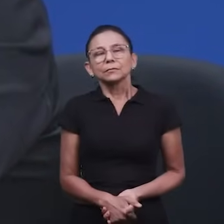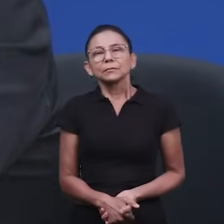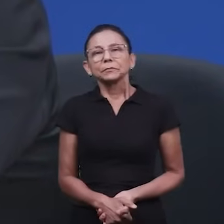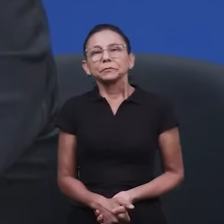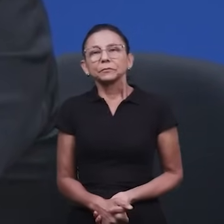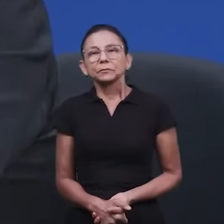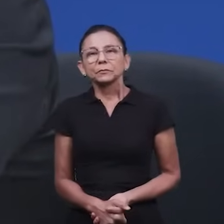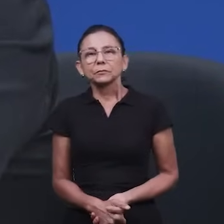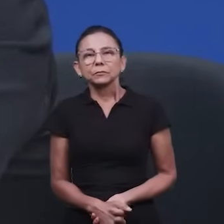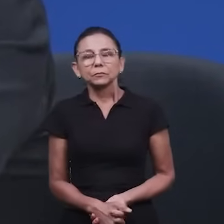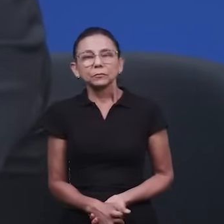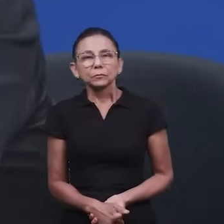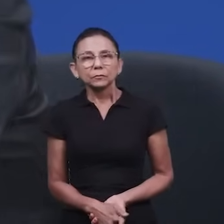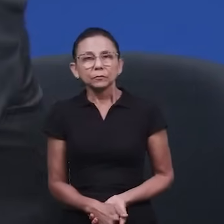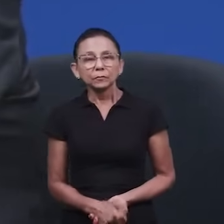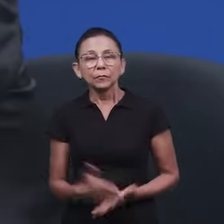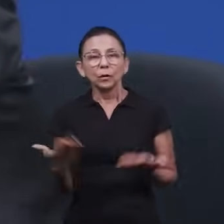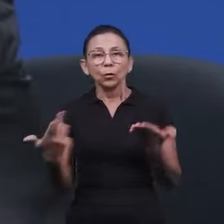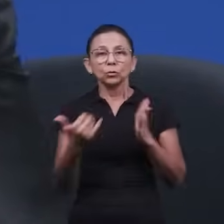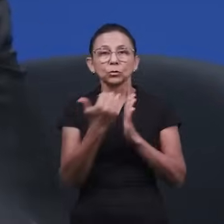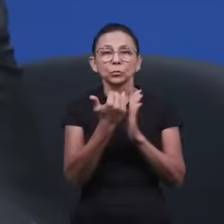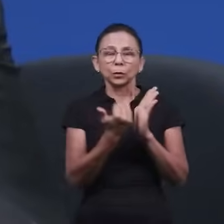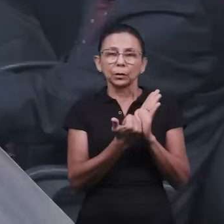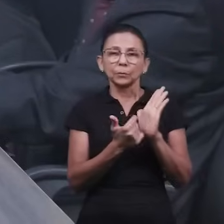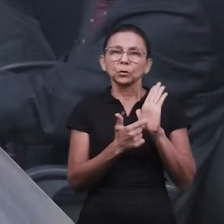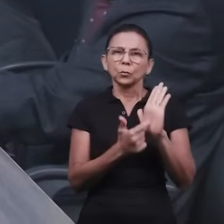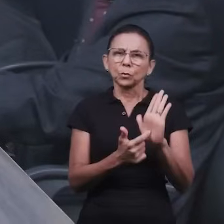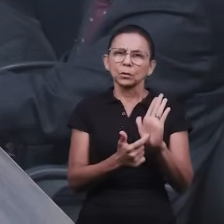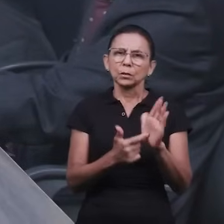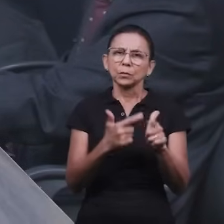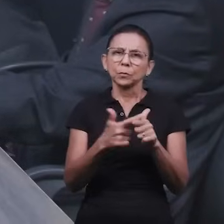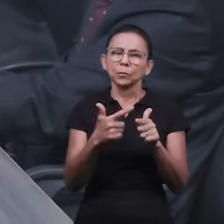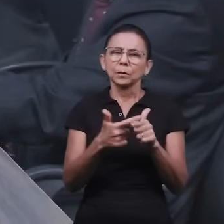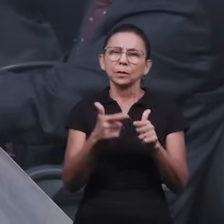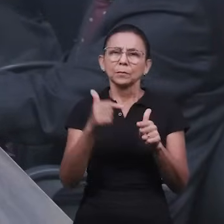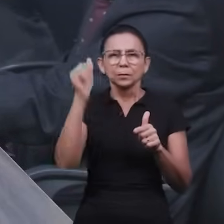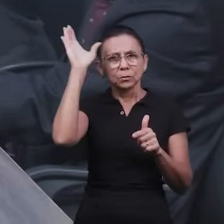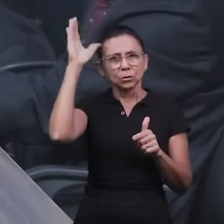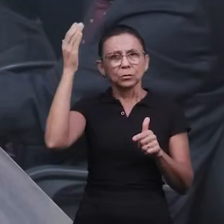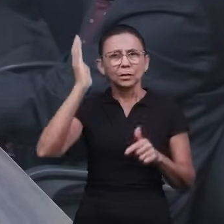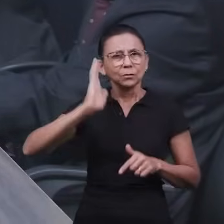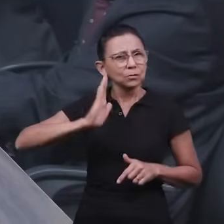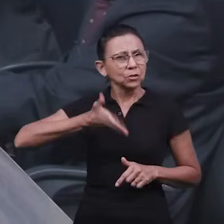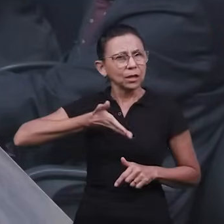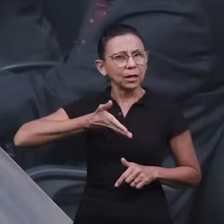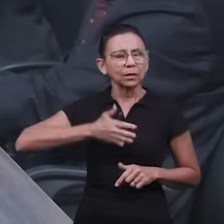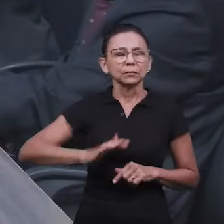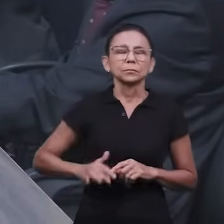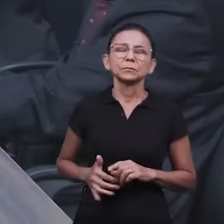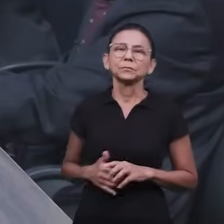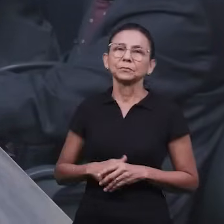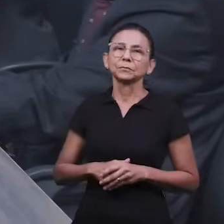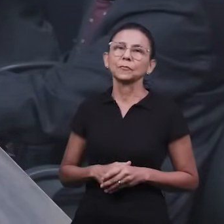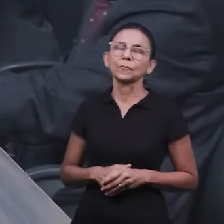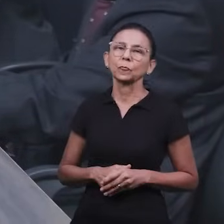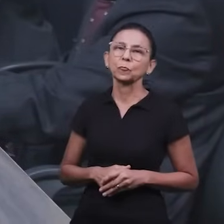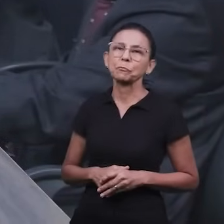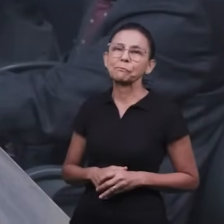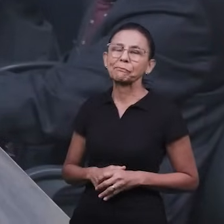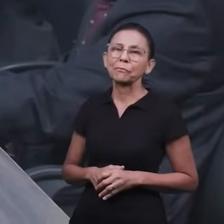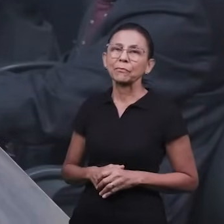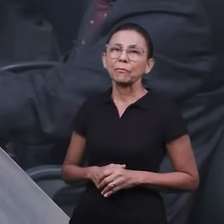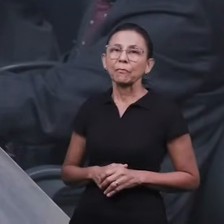retorno da solução. E nós estávamos ouvindo antes, né, pastor Antônio Falcão falou que nós estávamos conversando um pouco antes, pastor